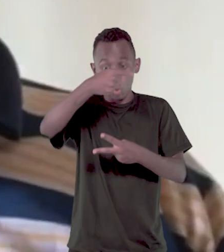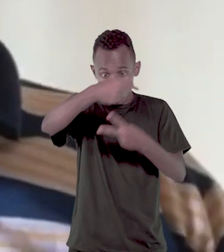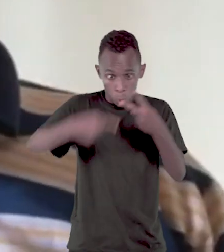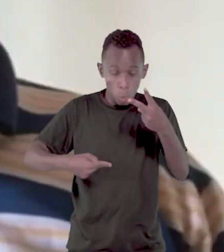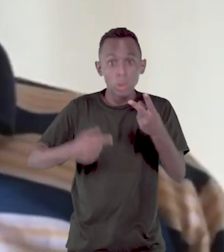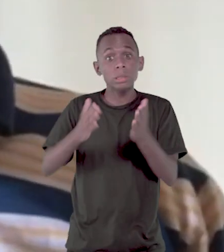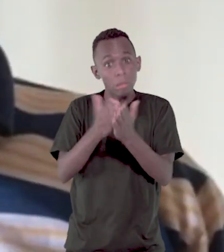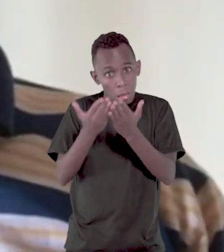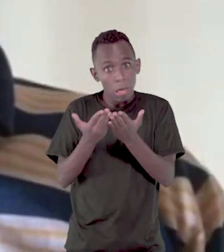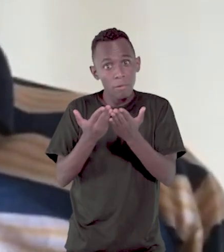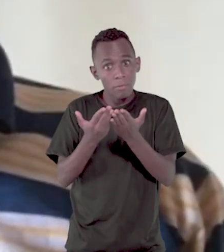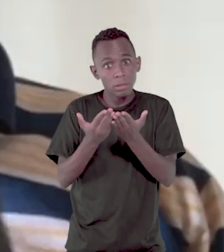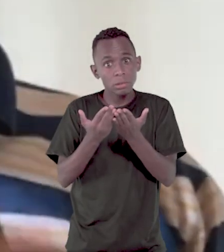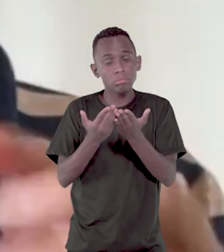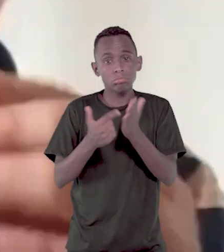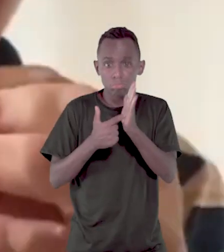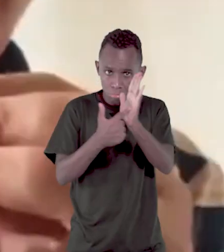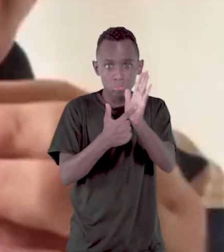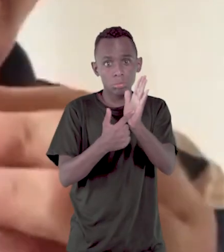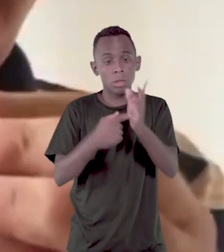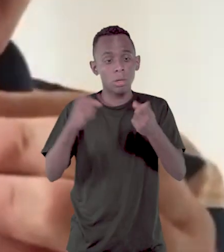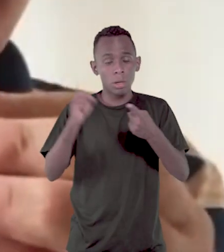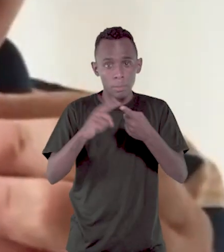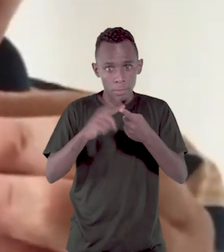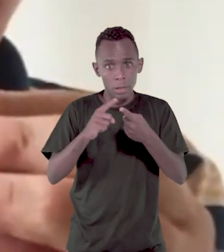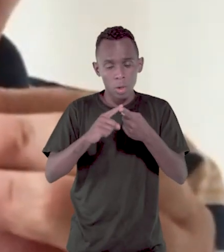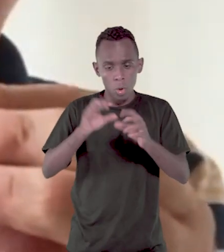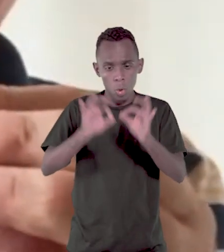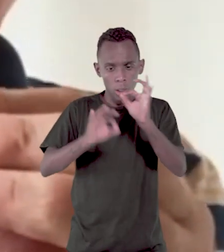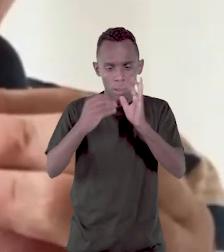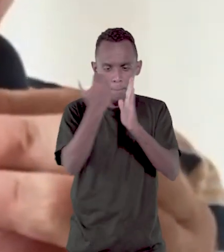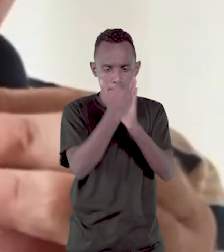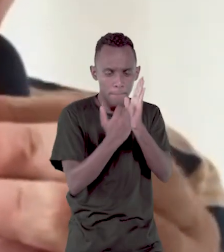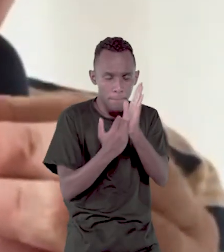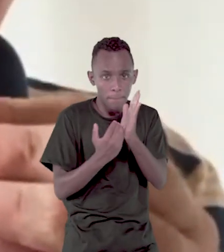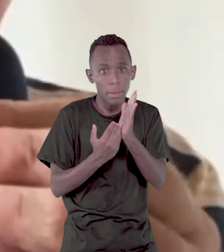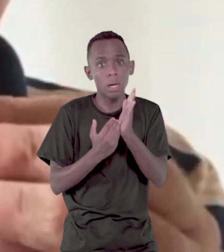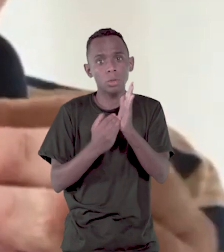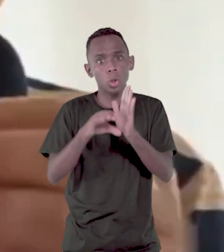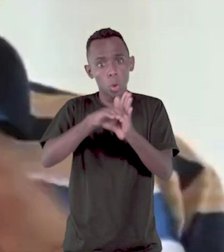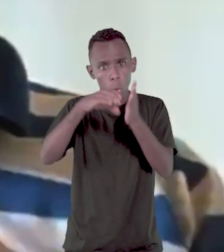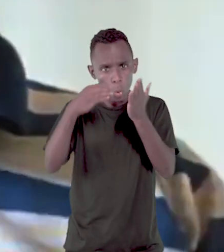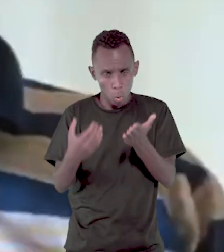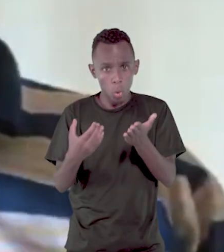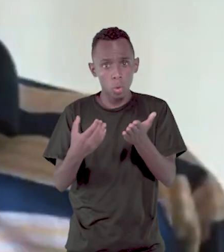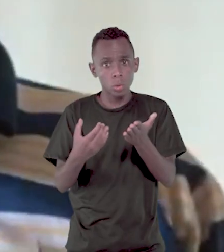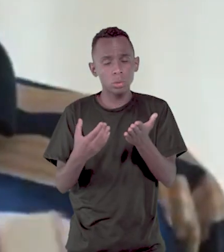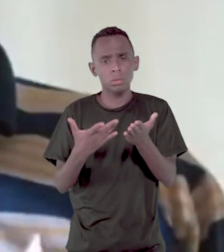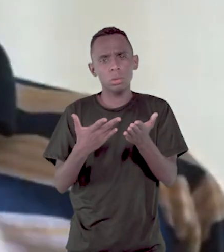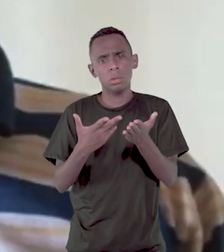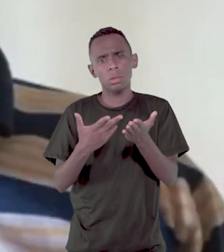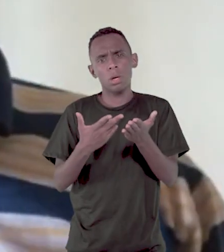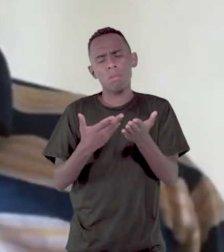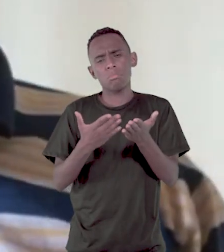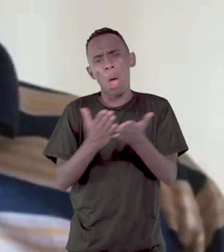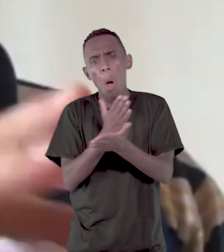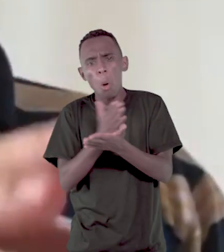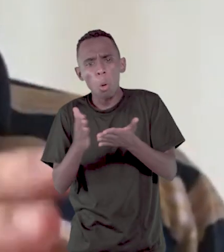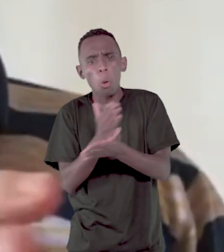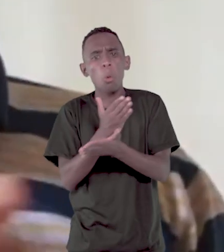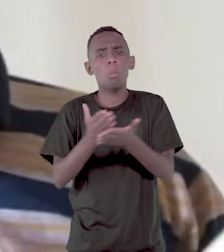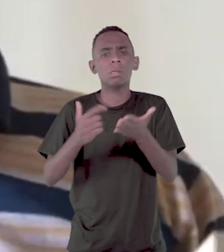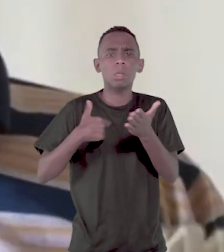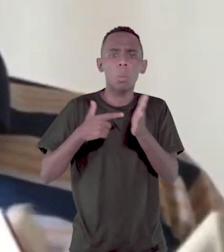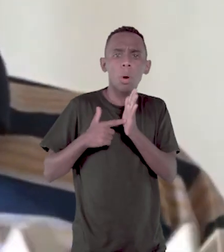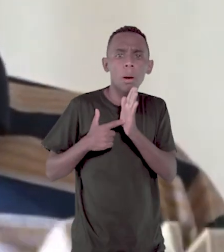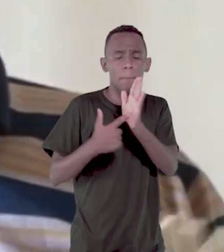2 livros. Saiu essa reunião de crônicas, que é o Ninguém em Casa, né? que foram crônicas